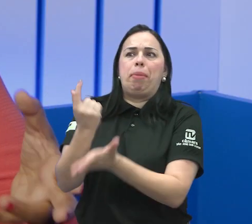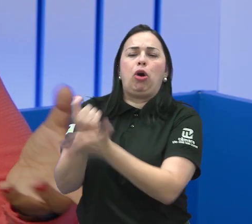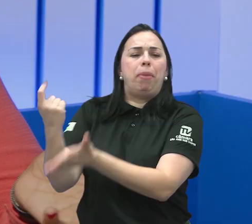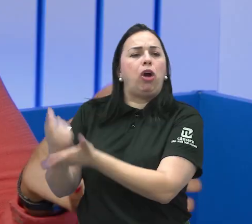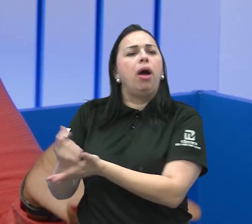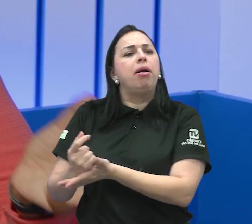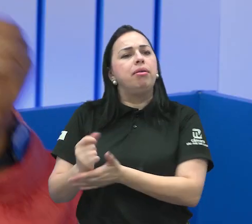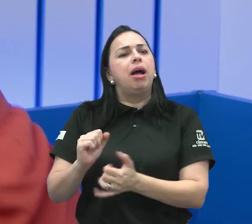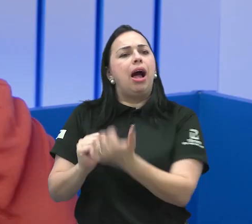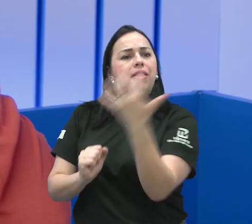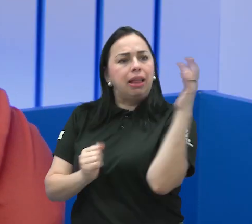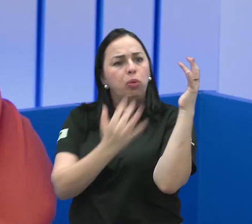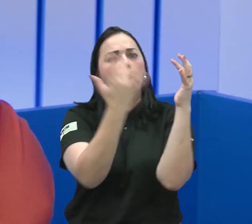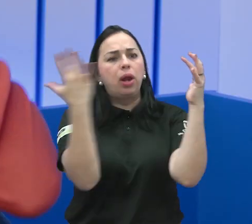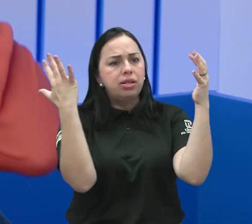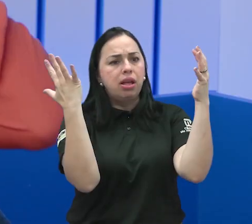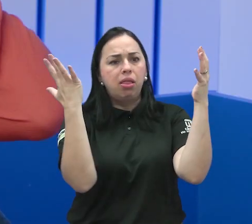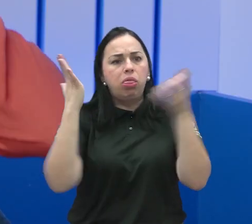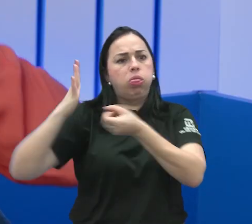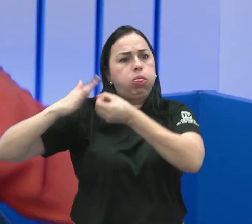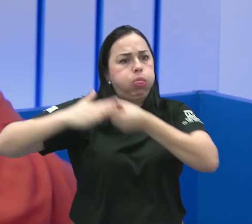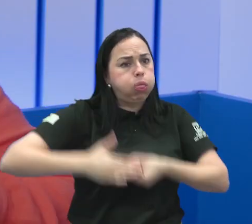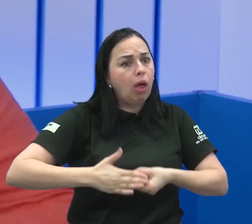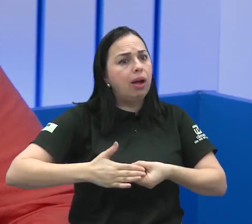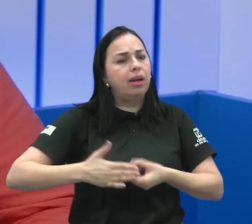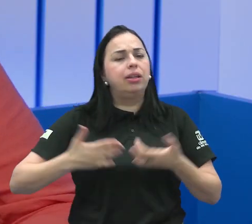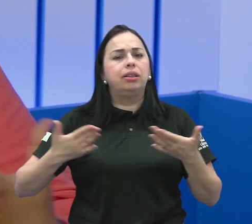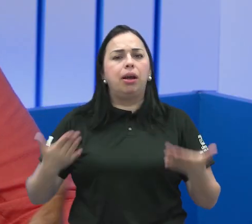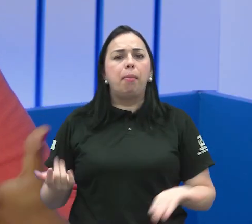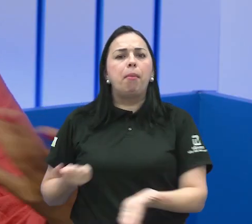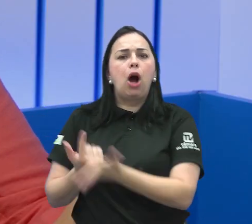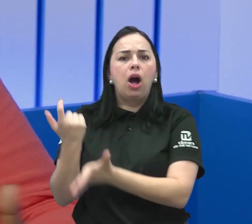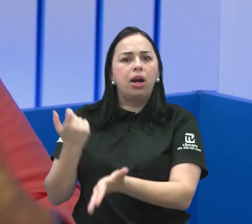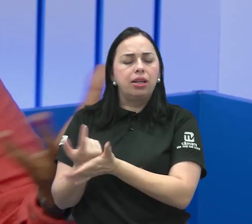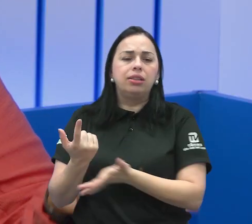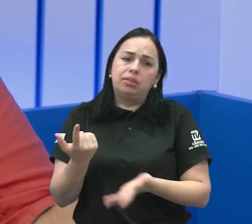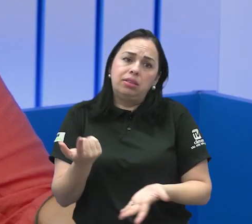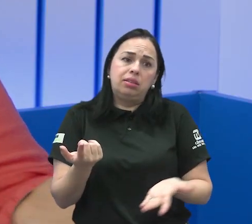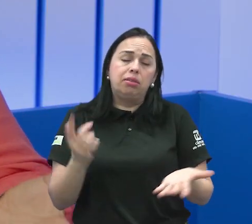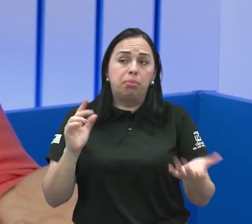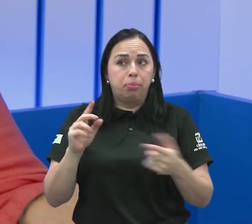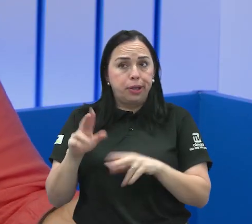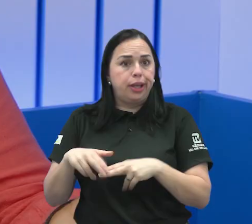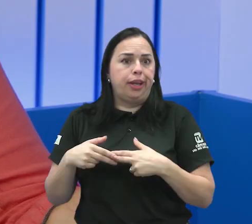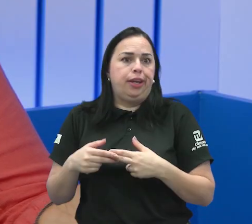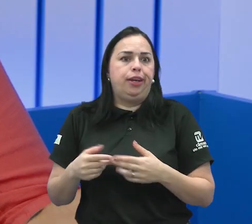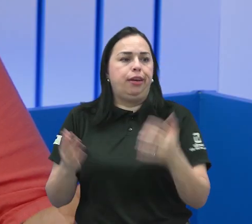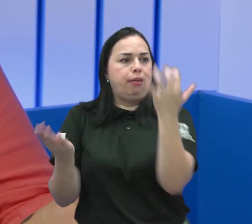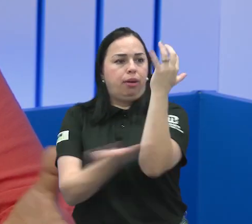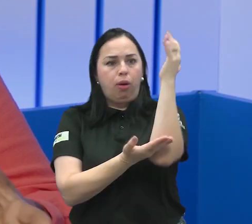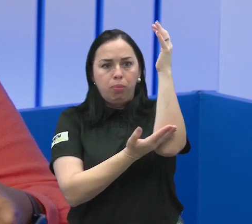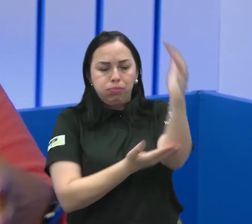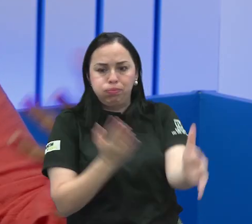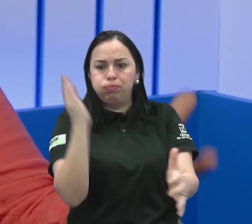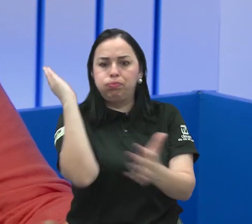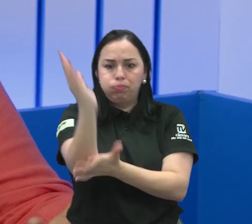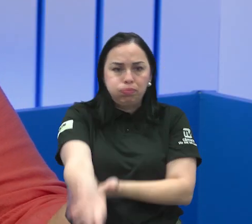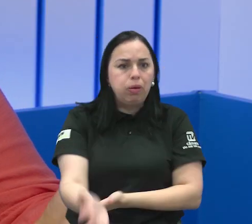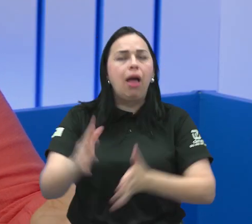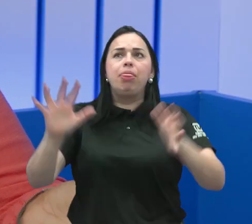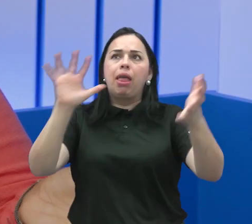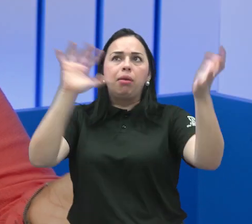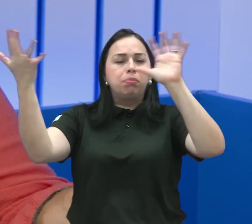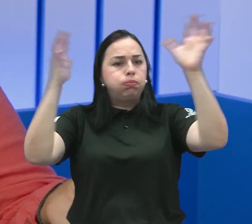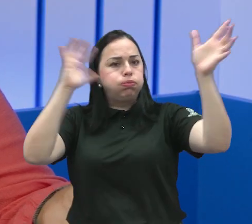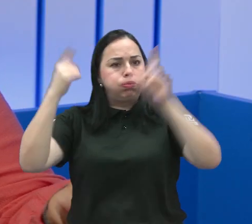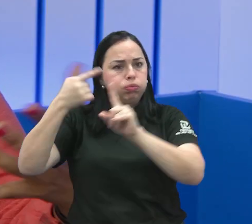né? Eu acho que esse termo é bastante importante. Então, a gente tem uma crise climática hoje, que ela é